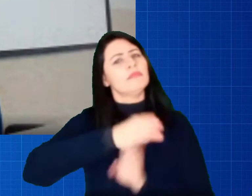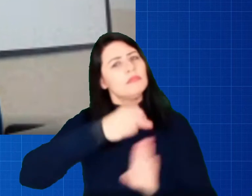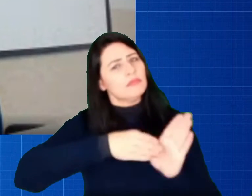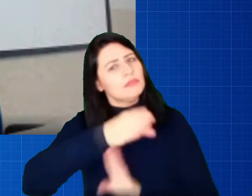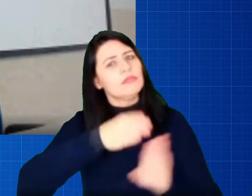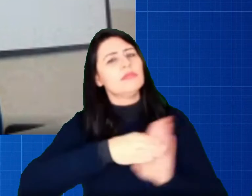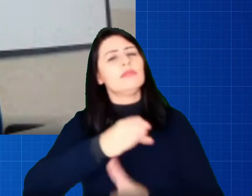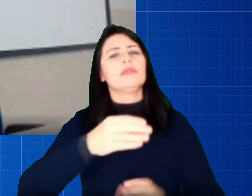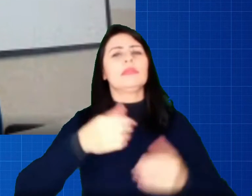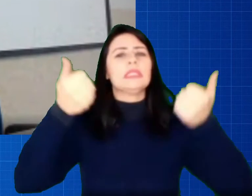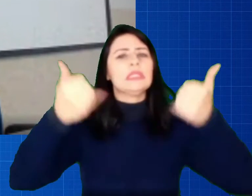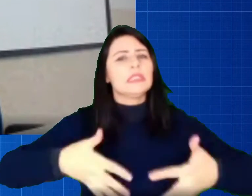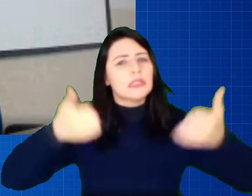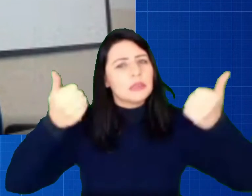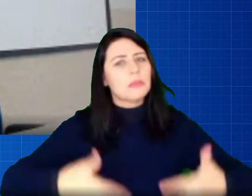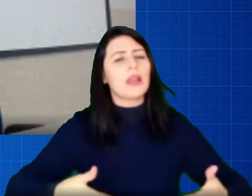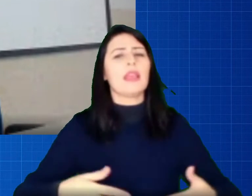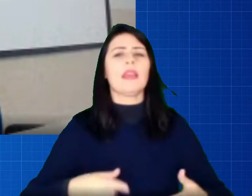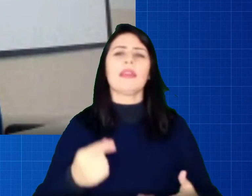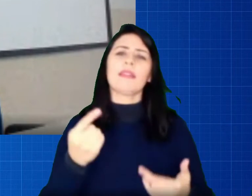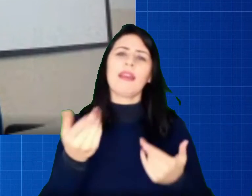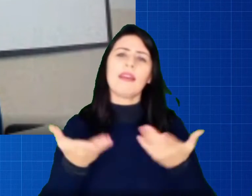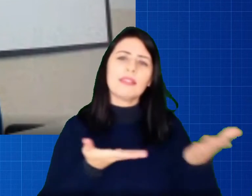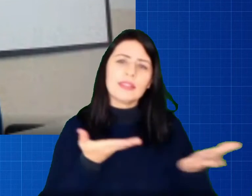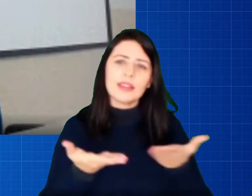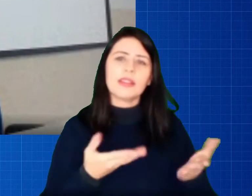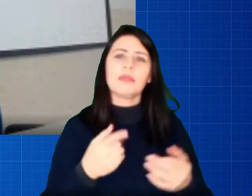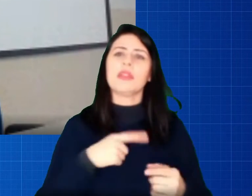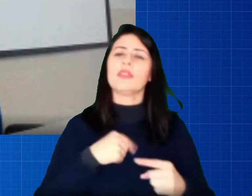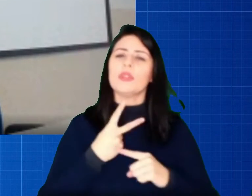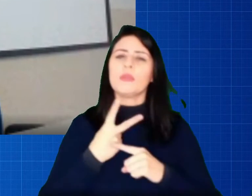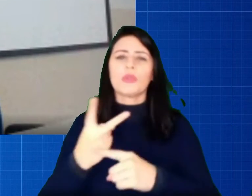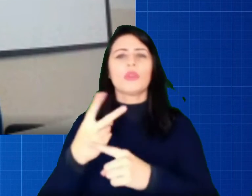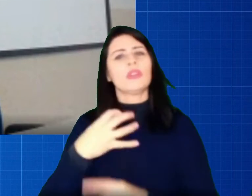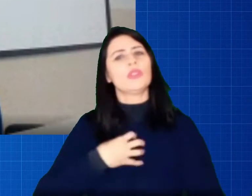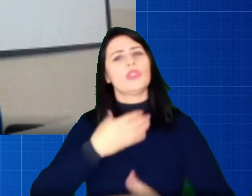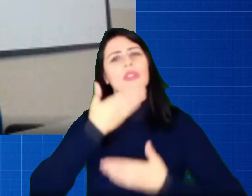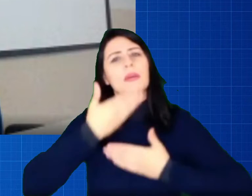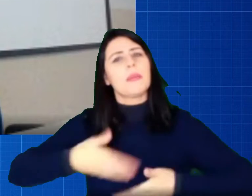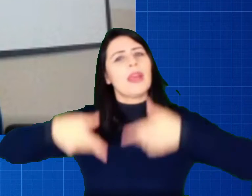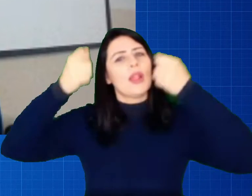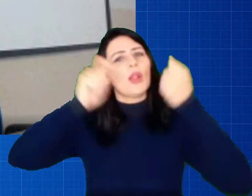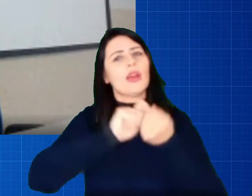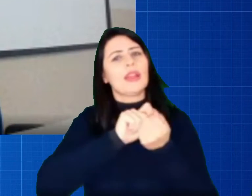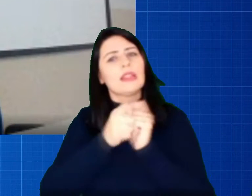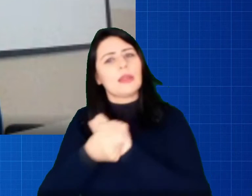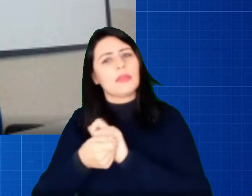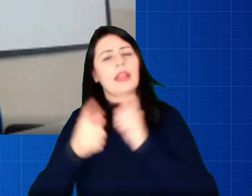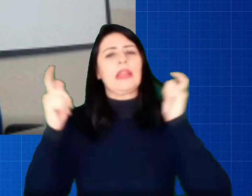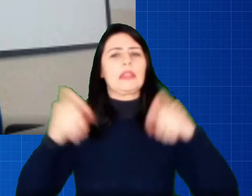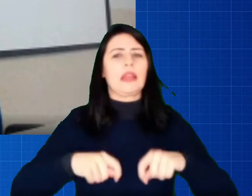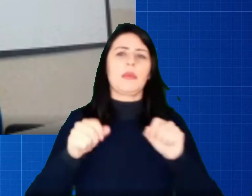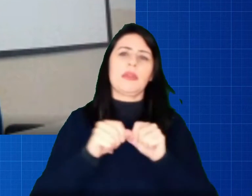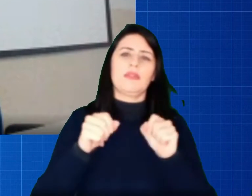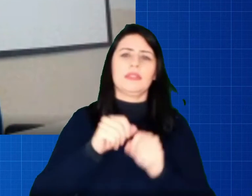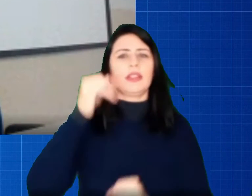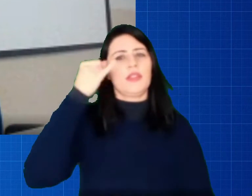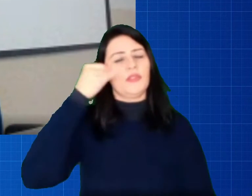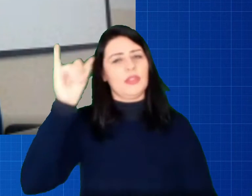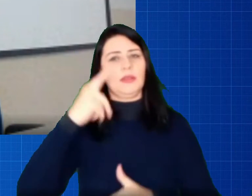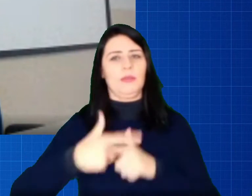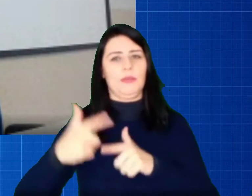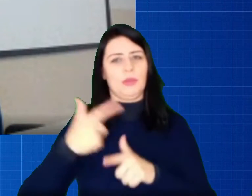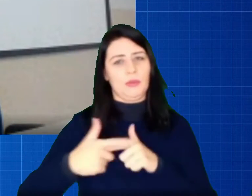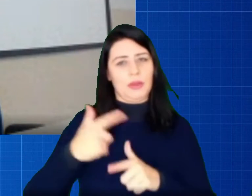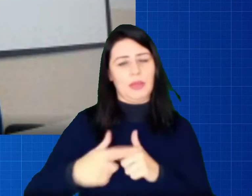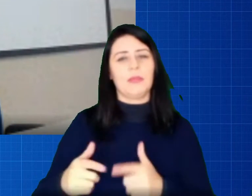gente tem que estar orientando os nossos usuários, os clientes que chegam para a gente, a procurar a melhor